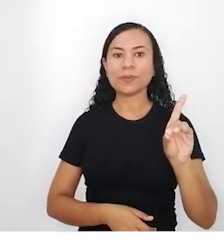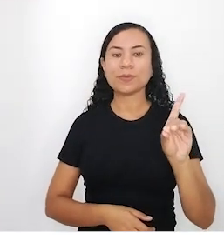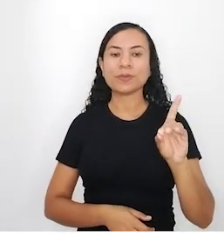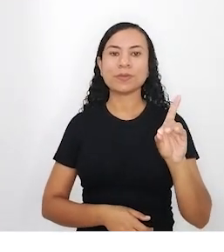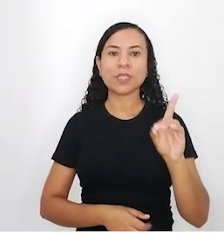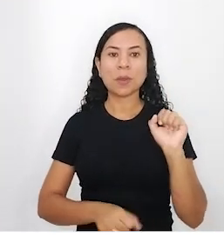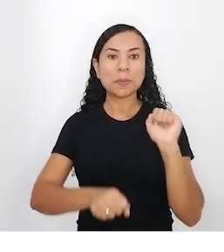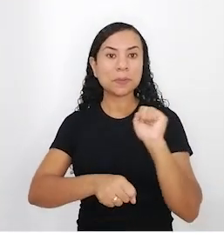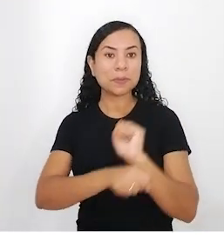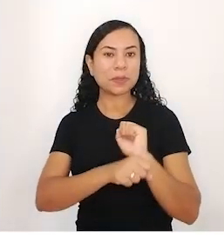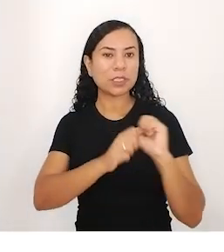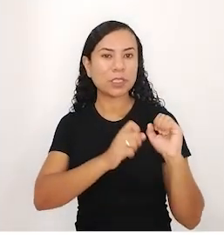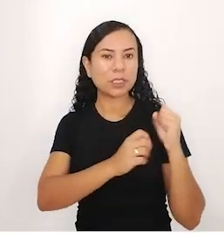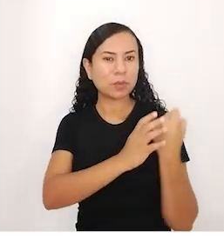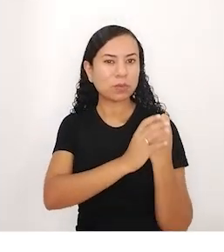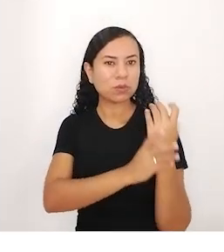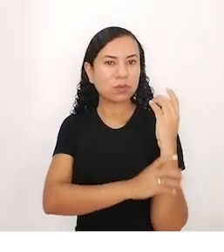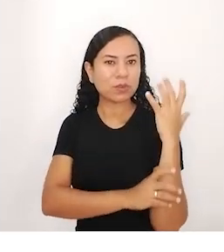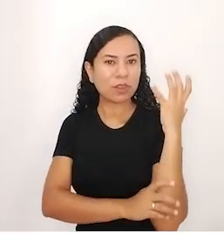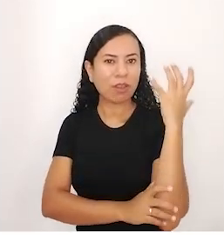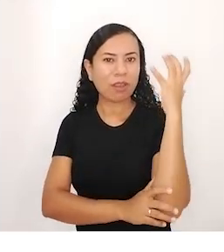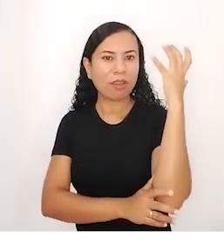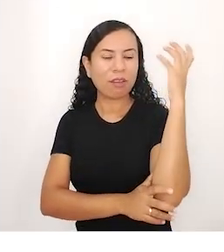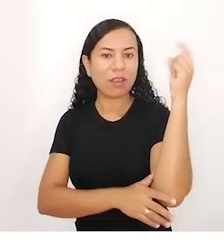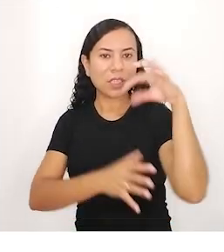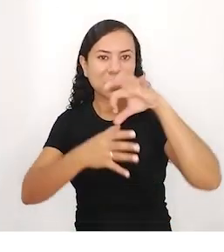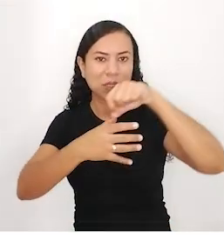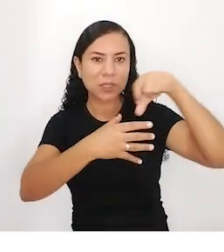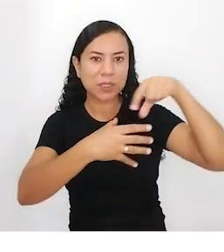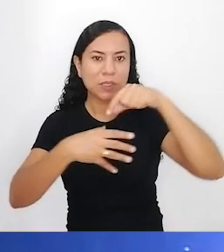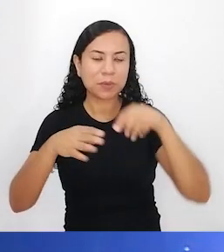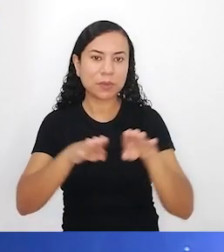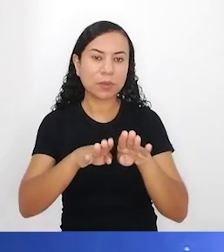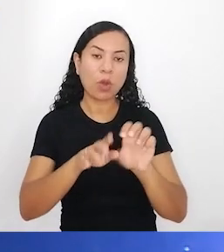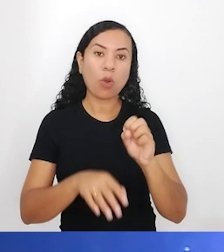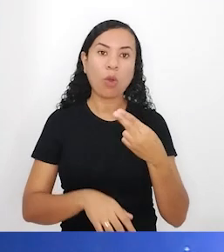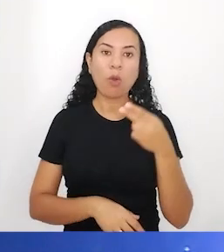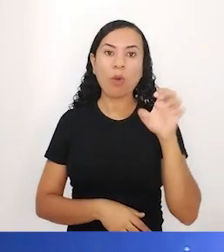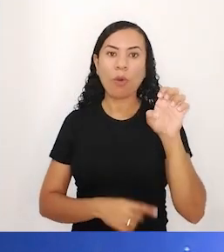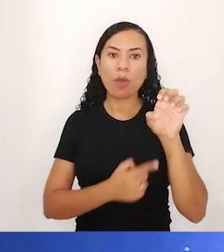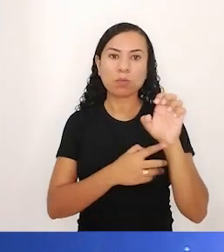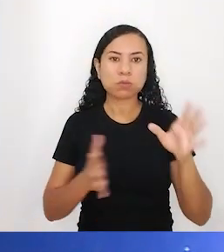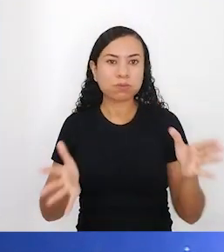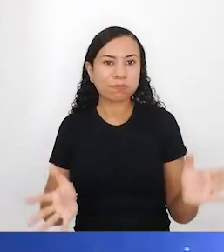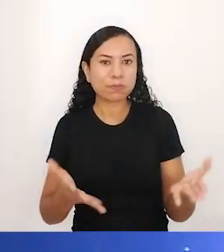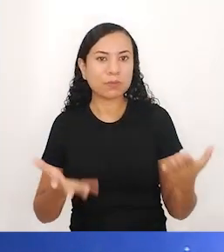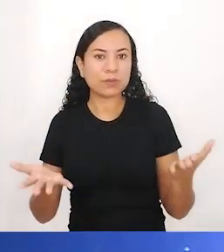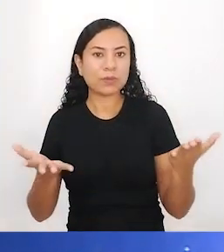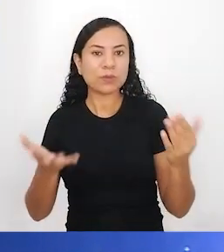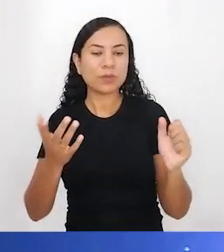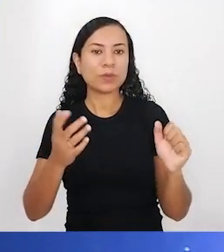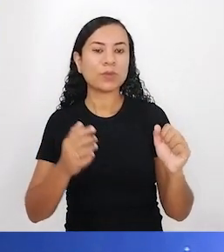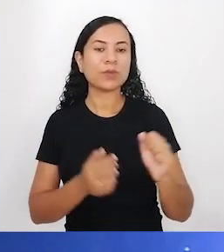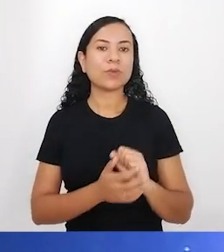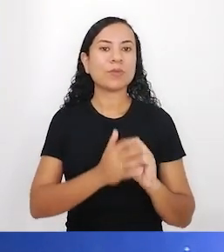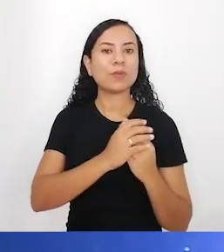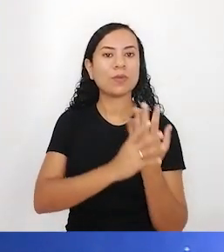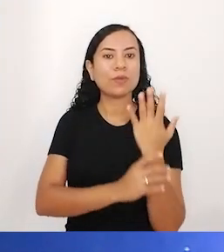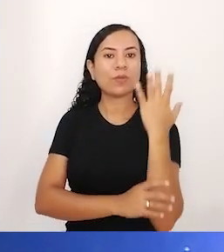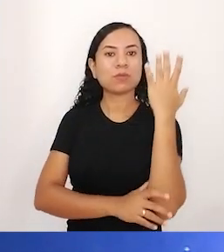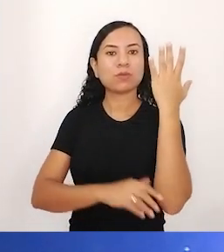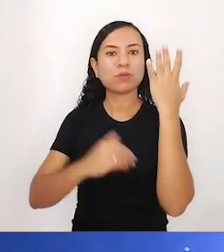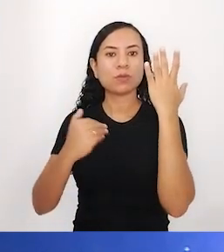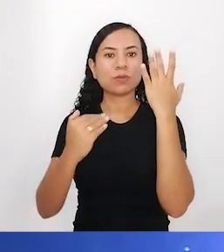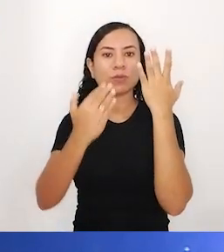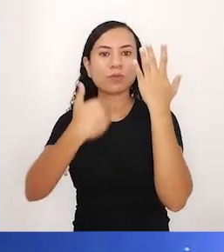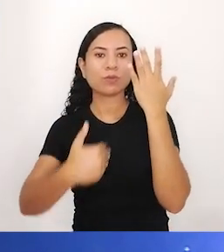desenvolvimento das gemas laterais e promove a dormência das sementes? Qual é a nossa resposta correta? Letra